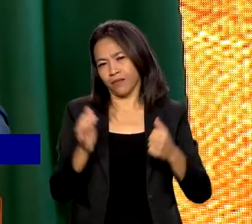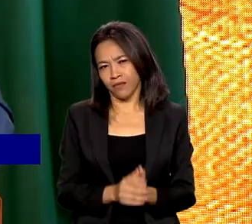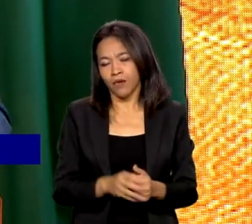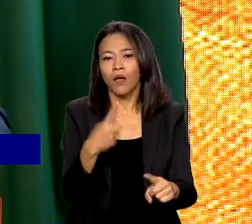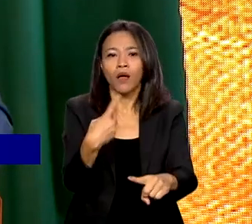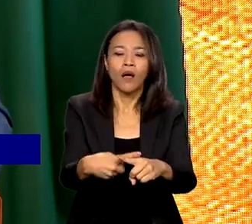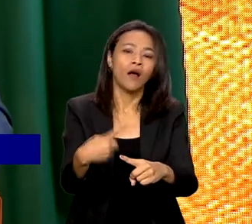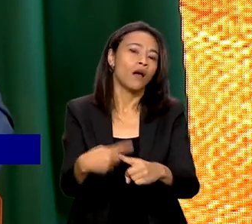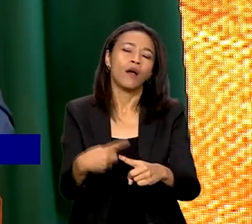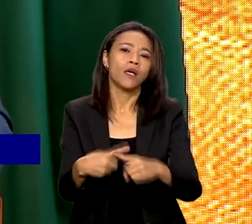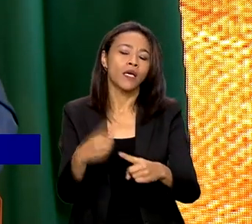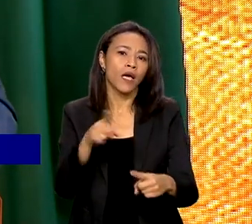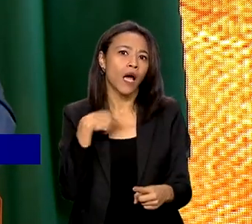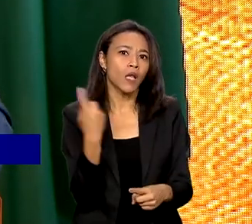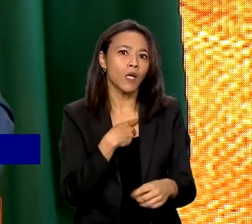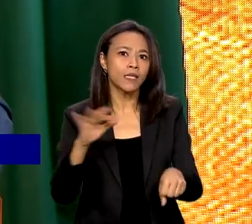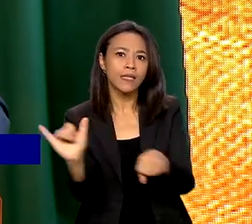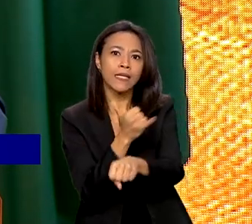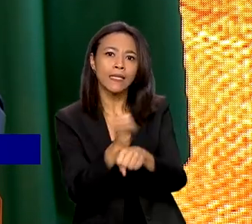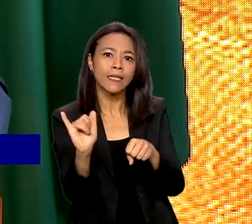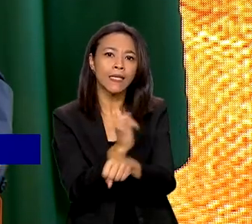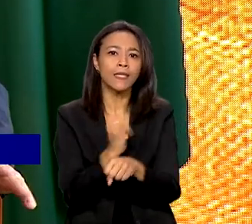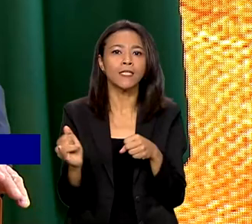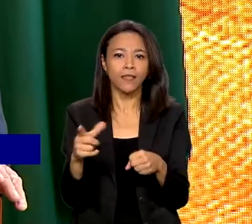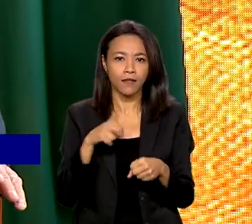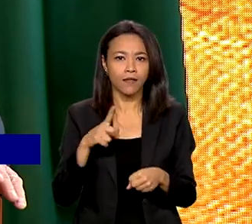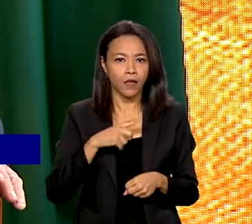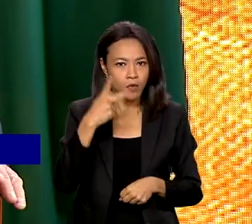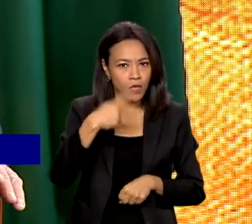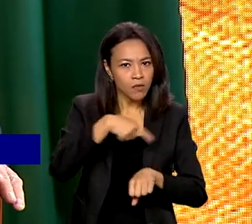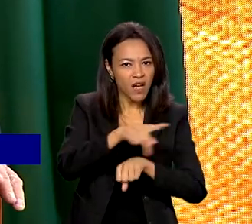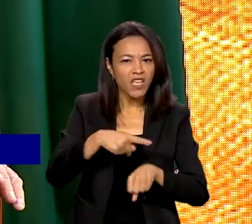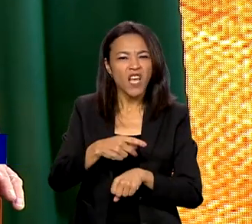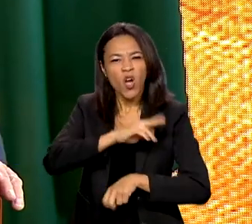porque a grande arma que nós temos nesse país é o povo de barriga cheia.